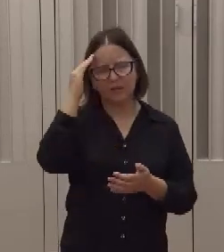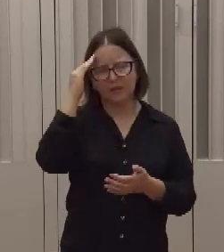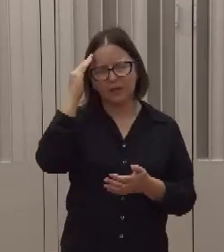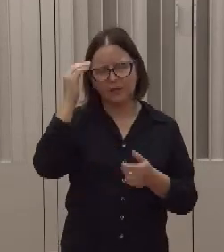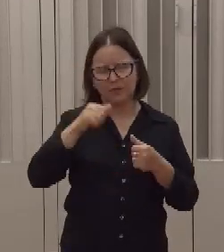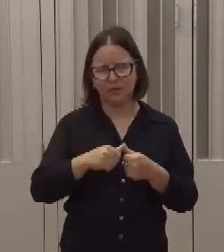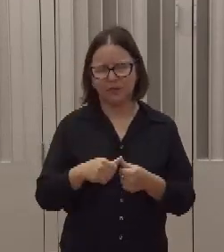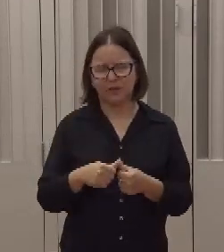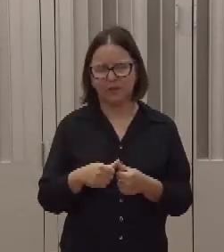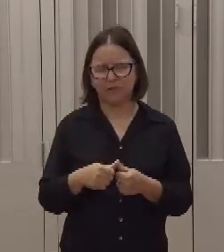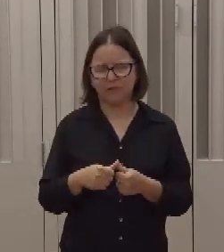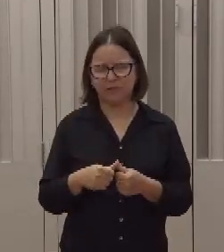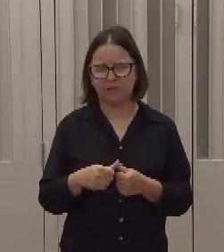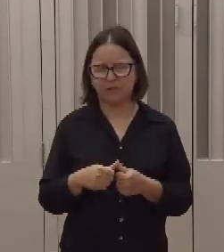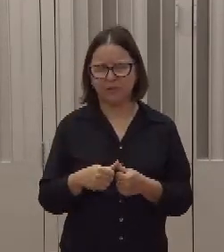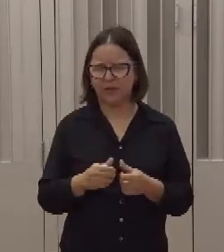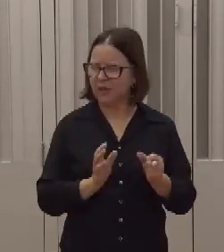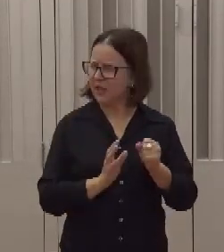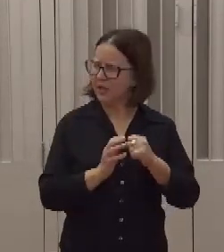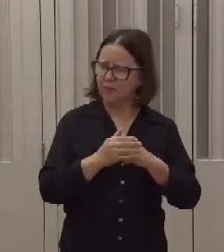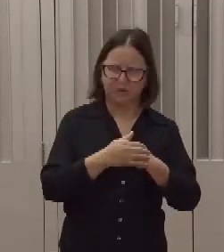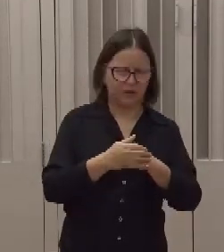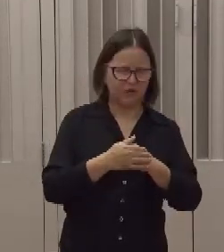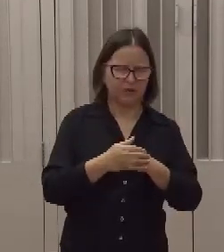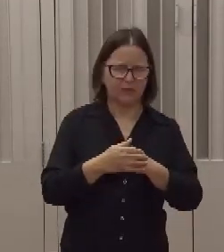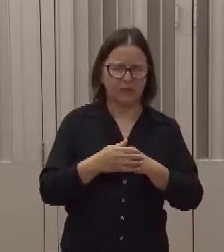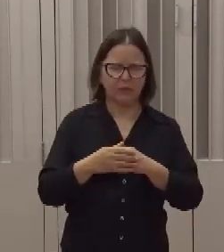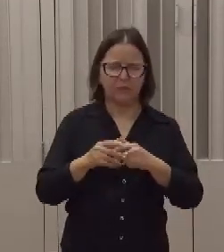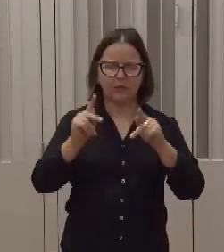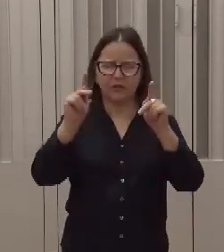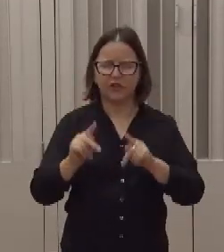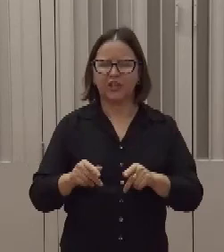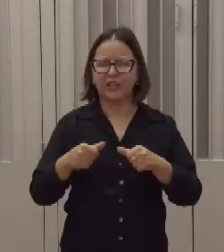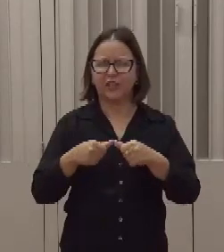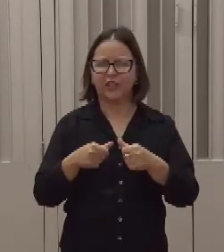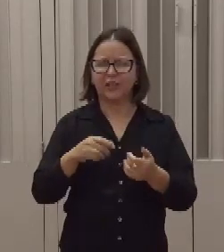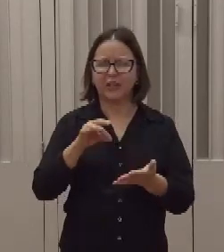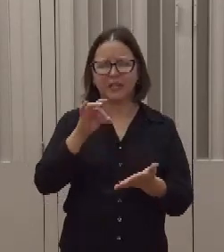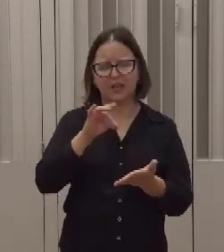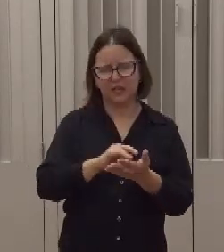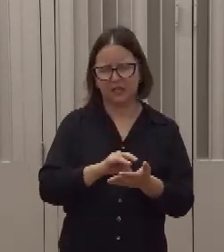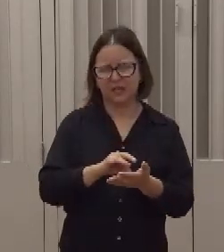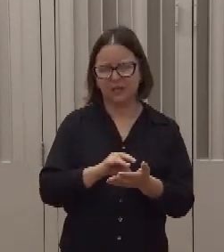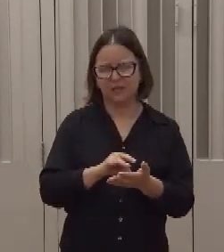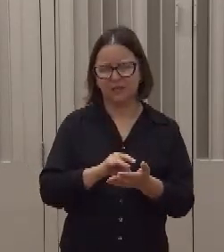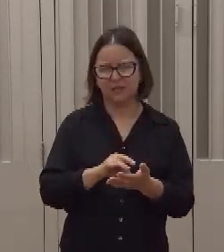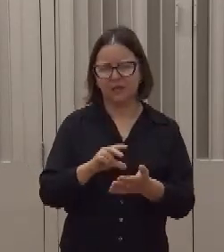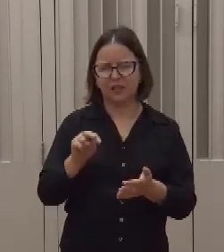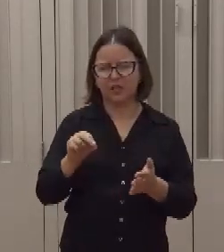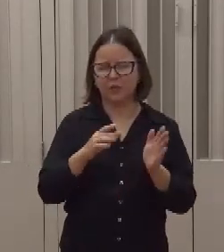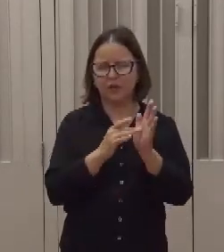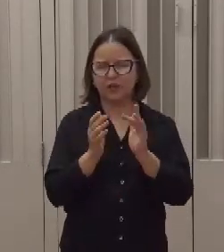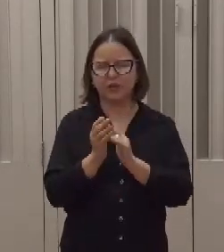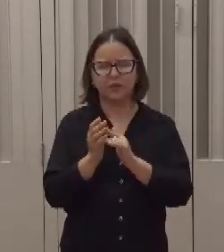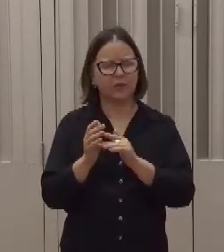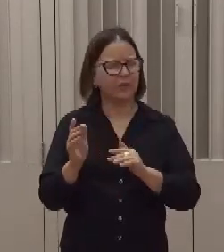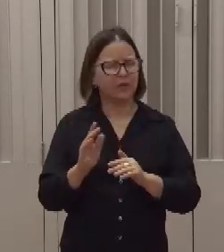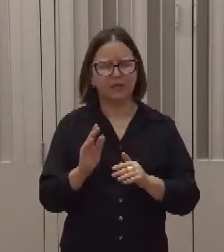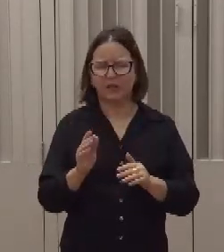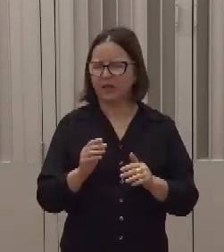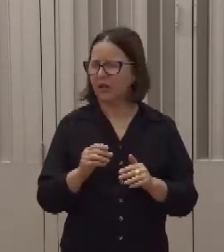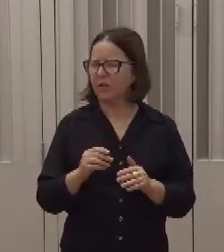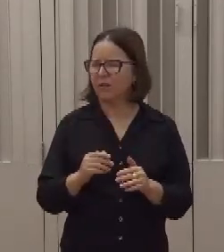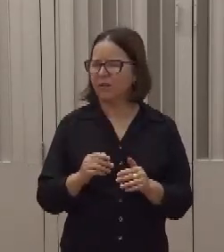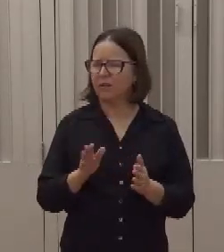como Jesus não se encolheu diante do desafio de enfrentar a cruz, de receber toda a